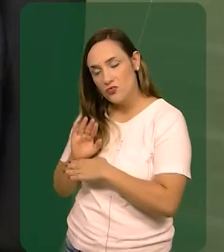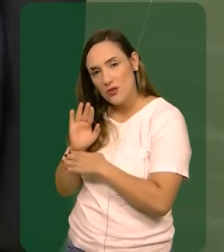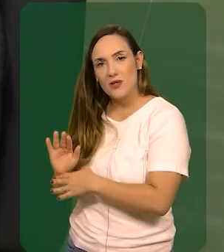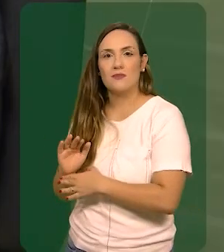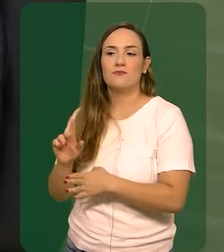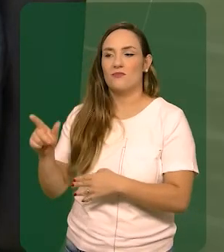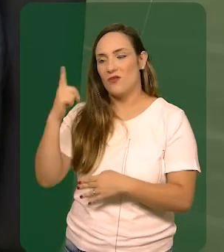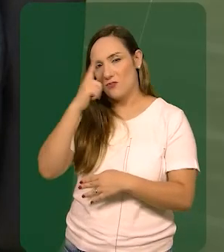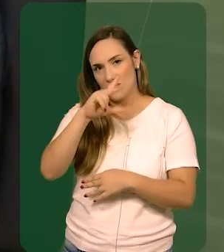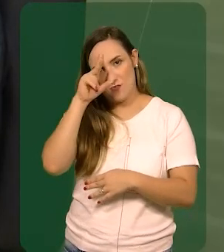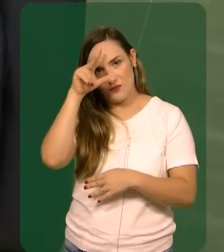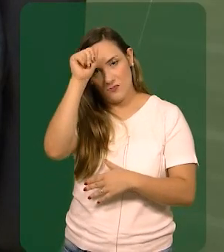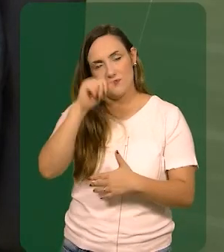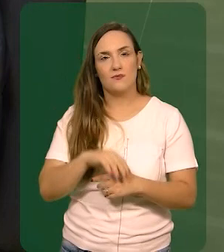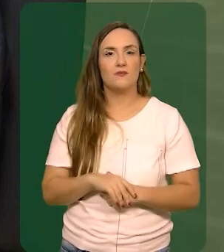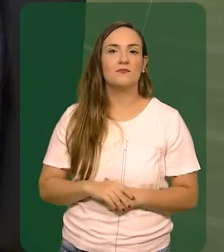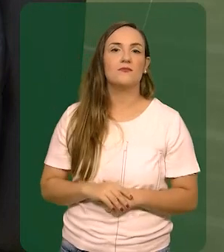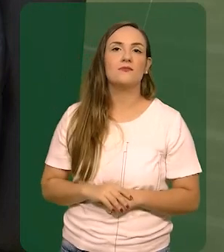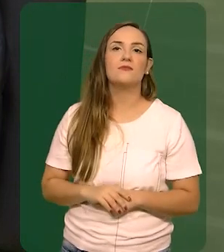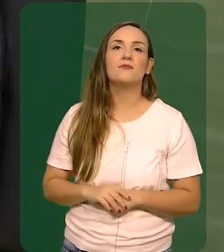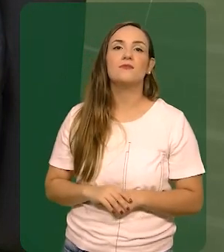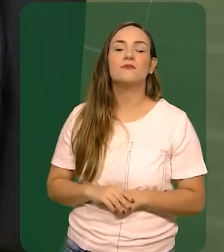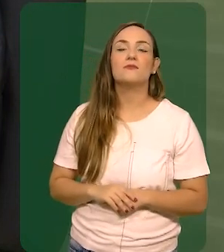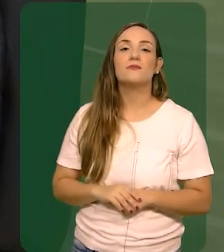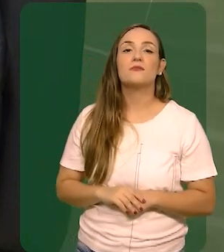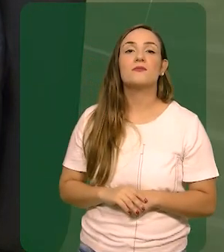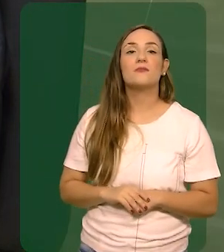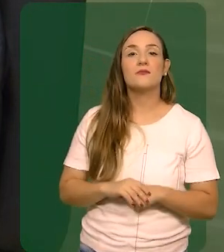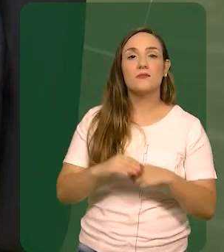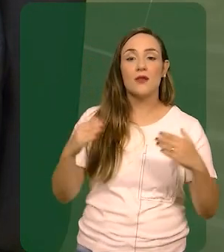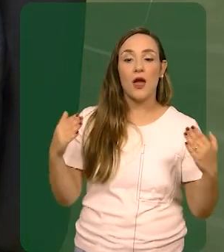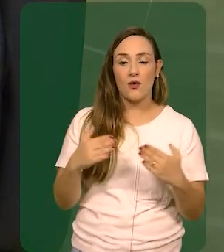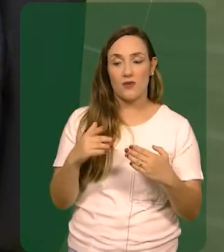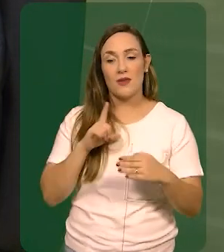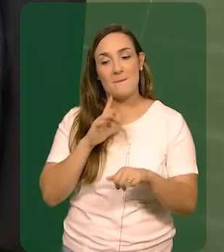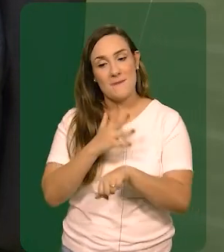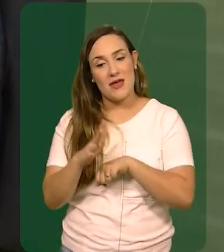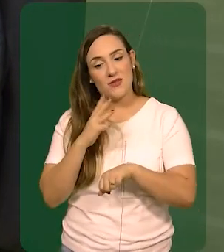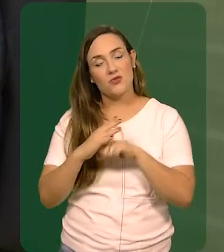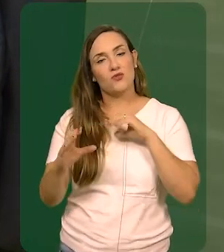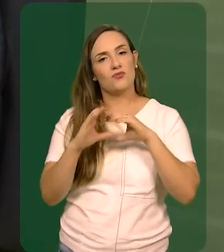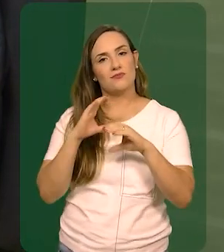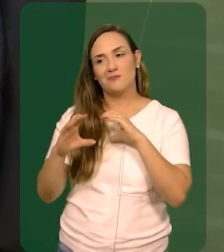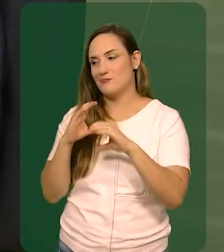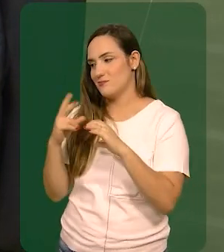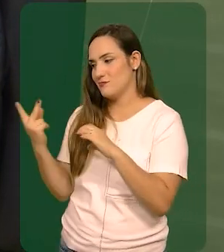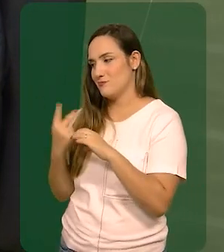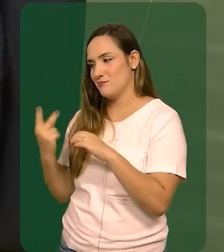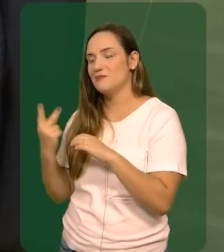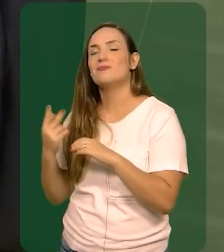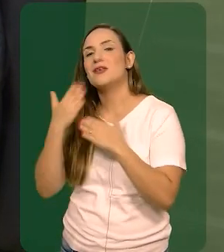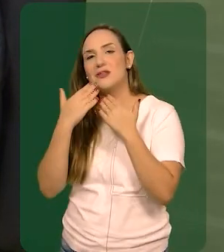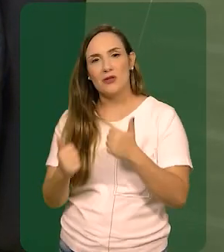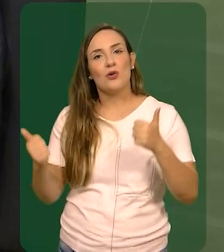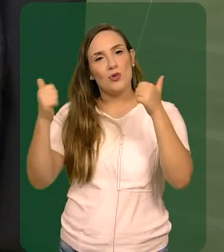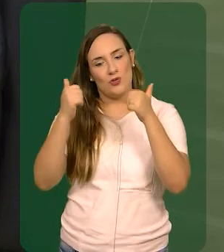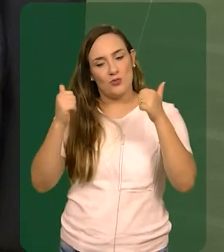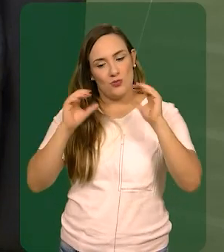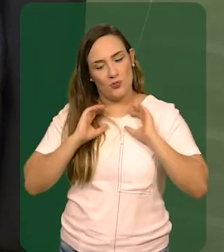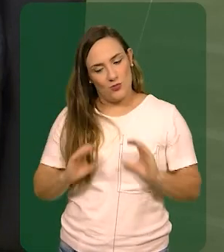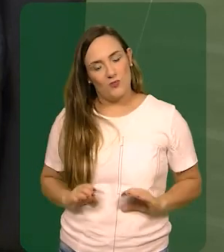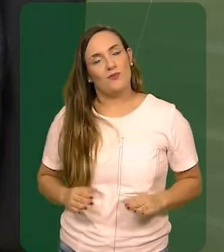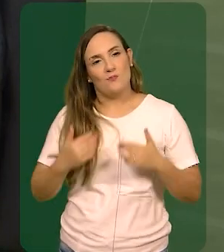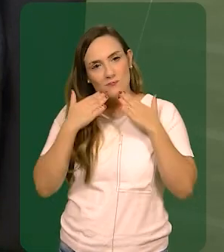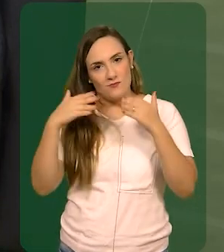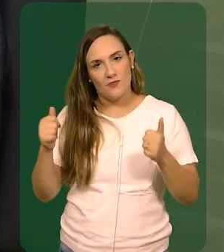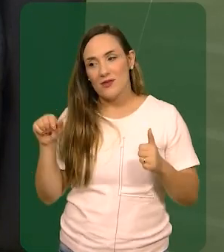no meu ambiente de trabalho. Isso fortaleceu ele e os outros. Tanto é que as nossas práticas do comunicativo, acredito que colaboraram também com